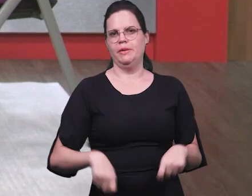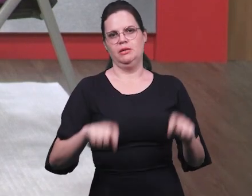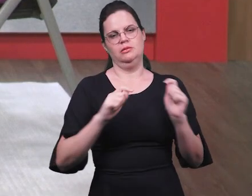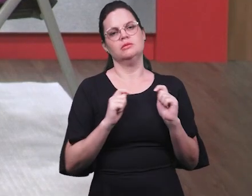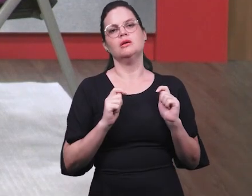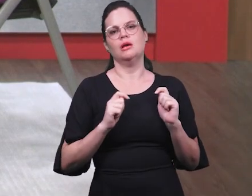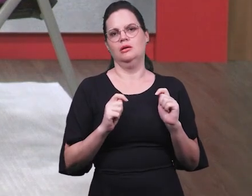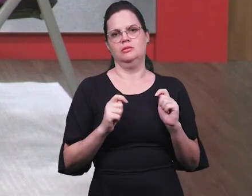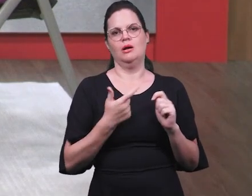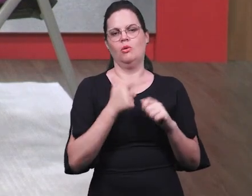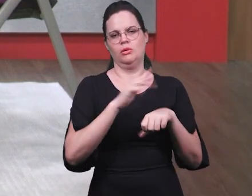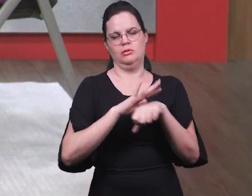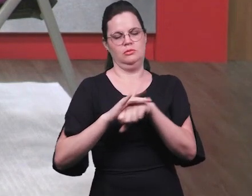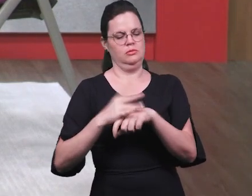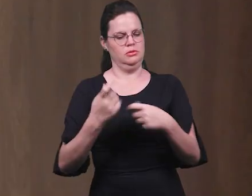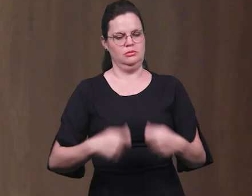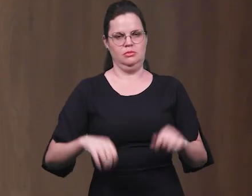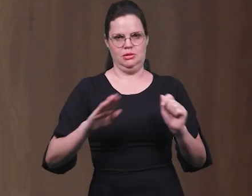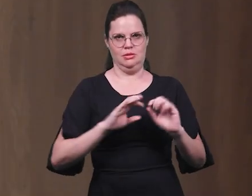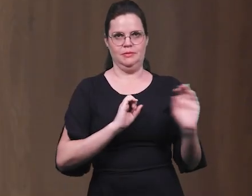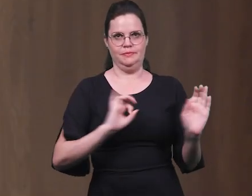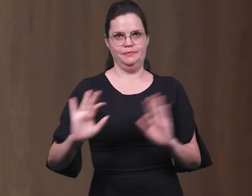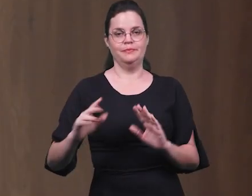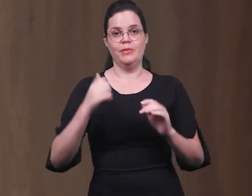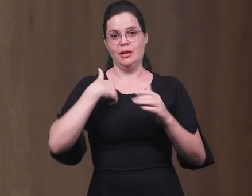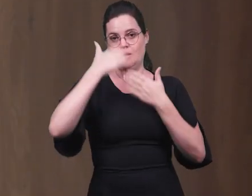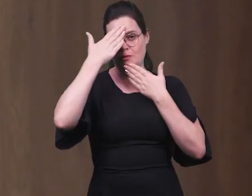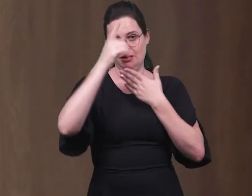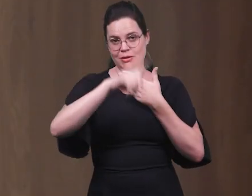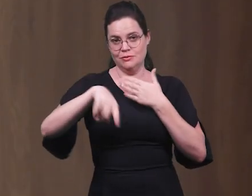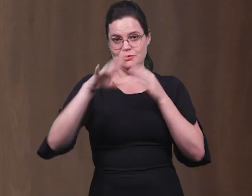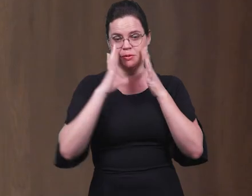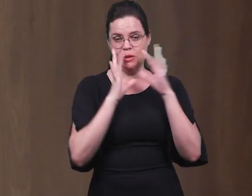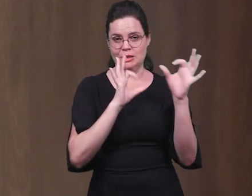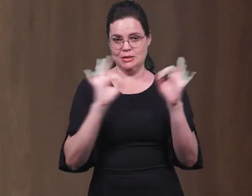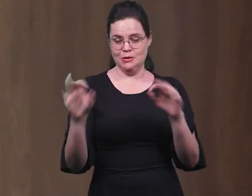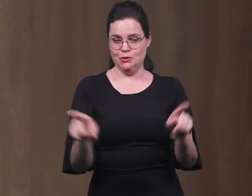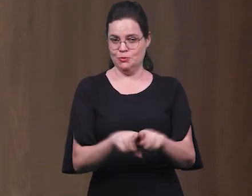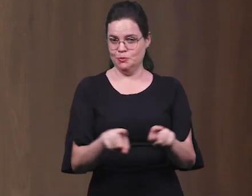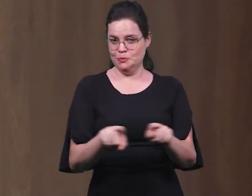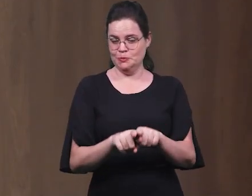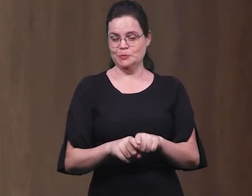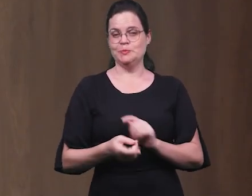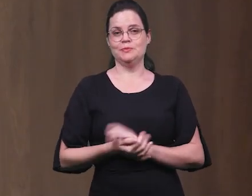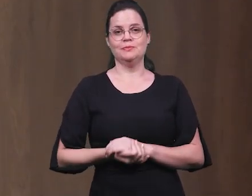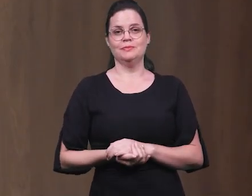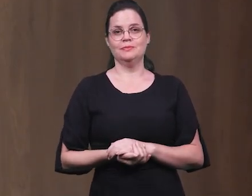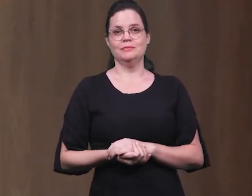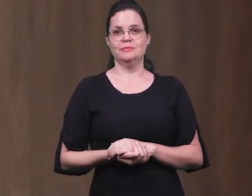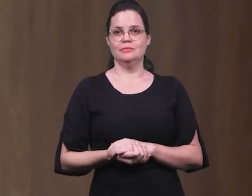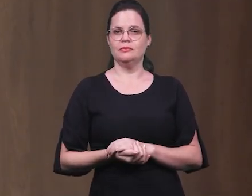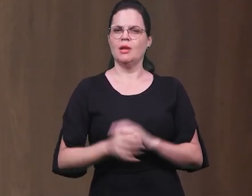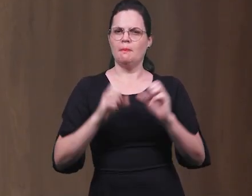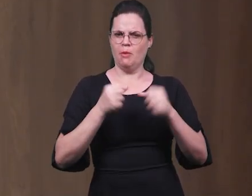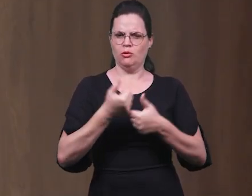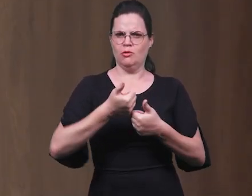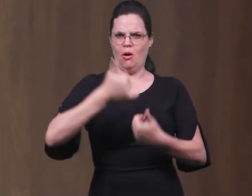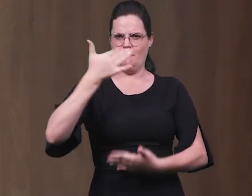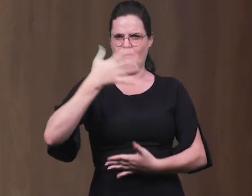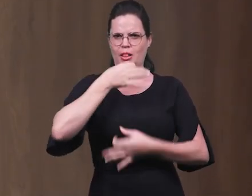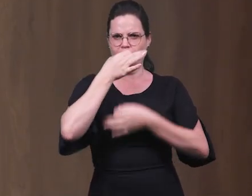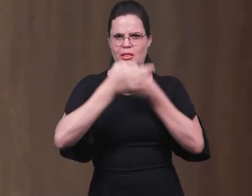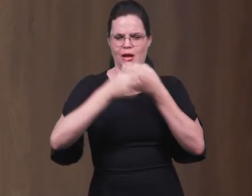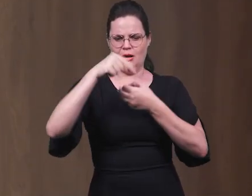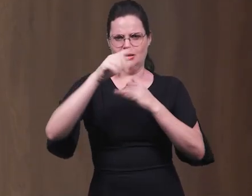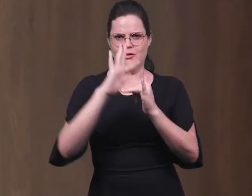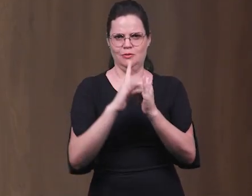cegueira, entre outras coisas. Agradeço também a você, telespectador, que tem nos assistido. Comentem no